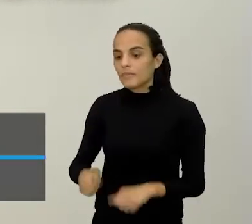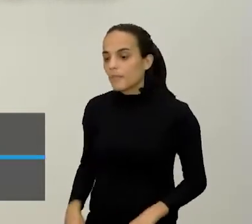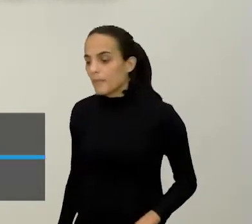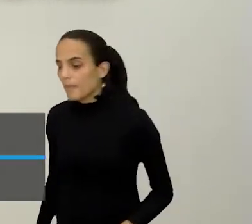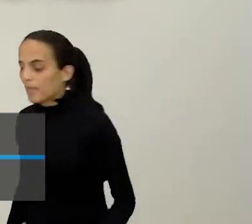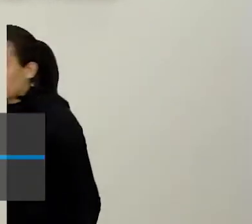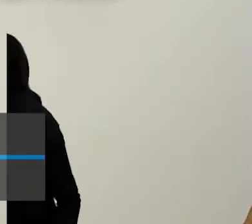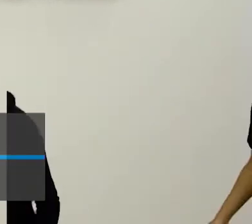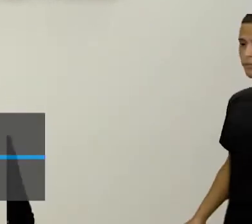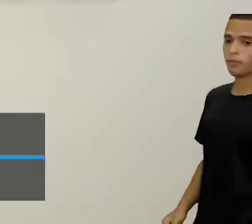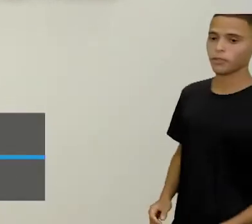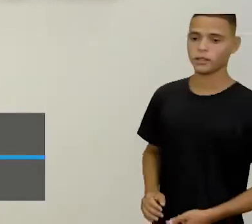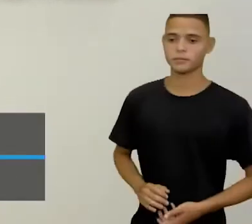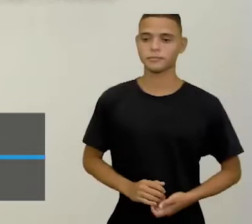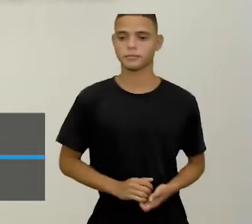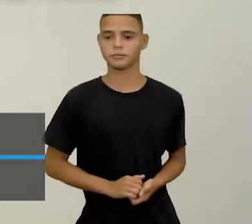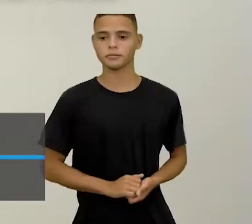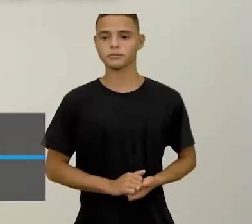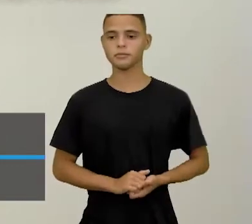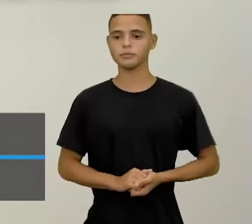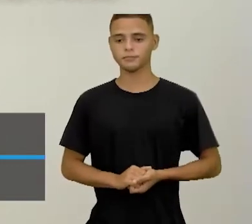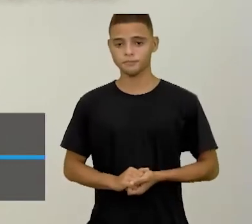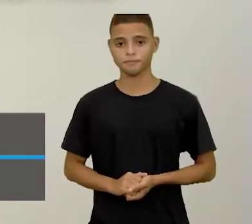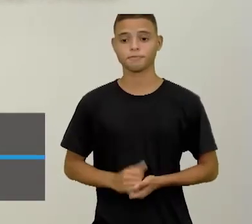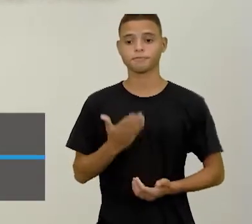hidrogênio. Aqui, quem